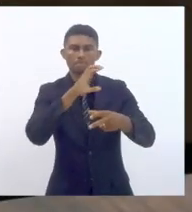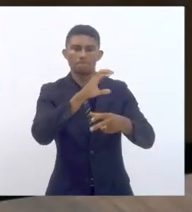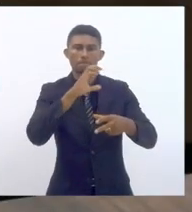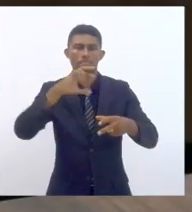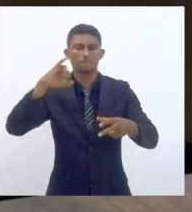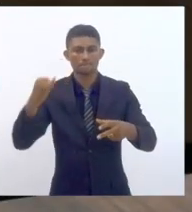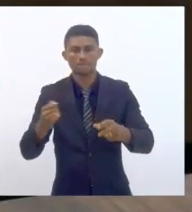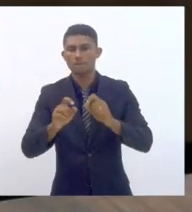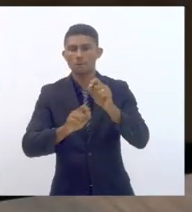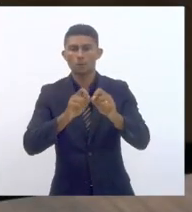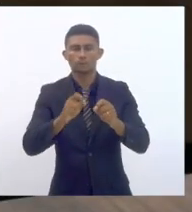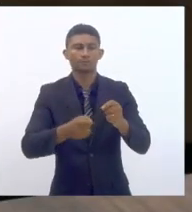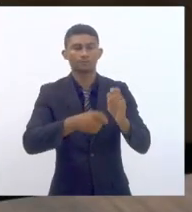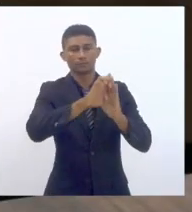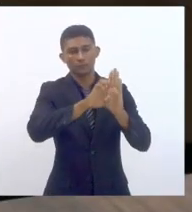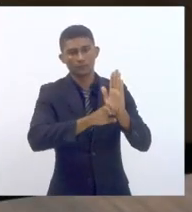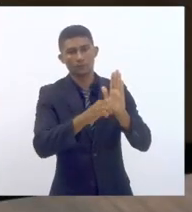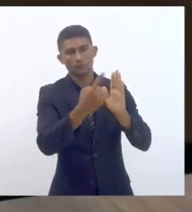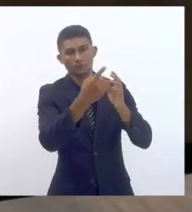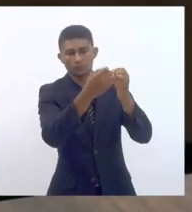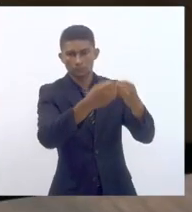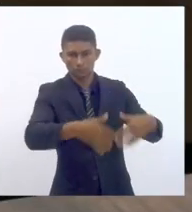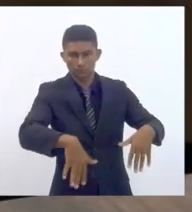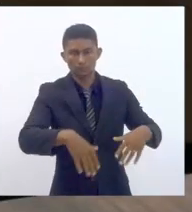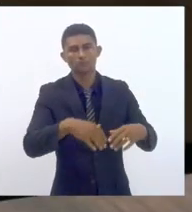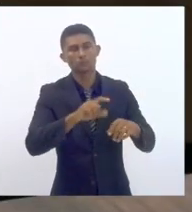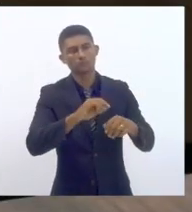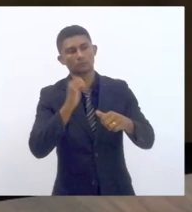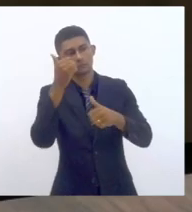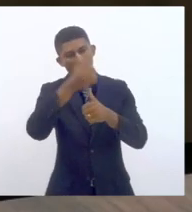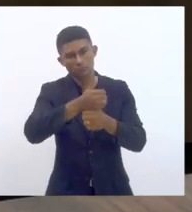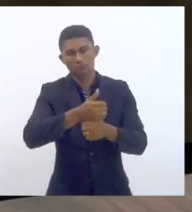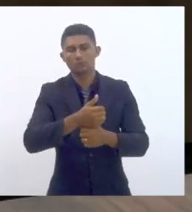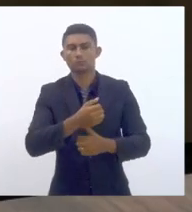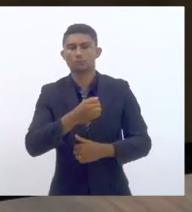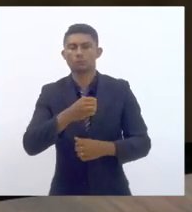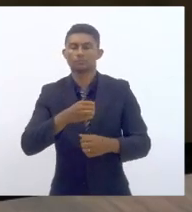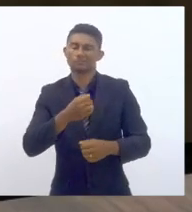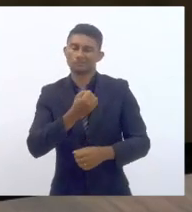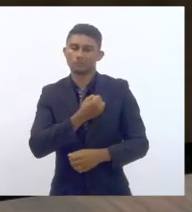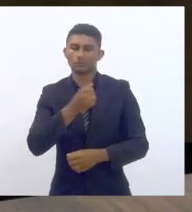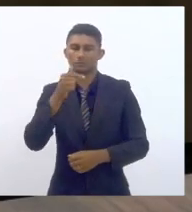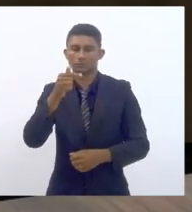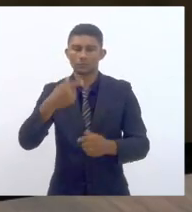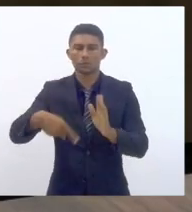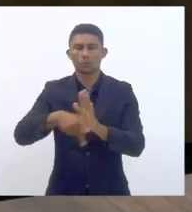delibera prejudicada a emenda 1 pela emenda número 7 da CCJ.